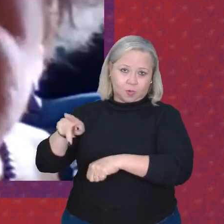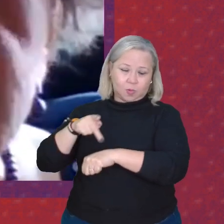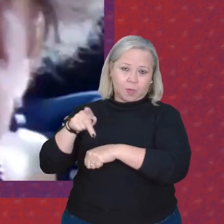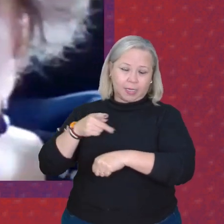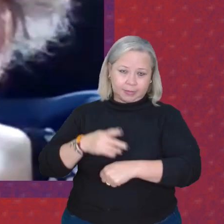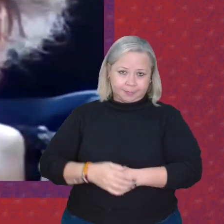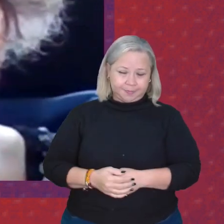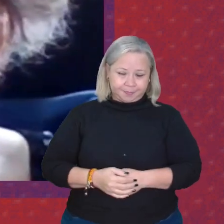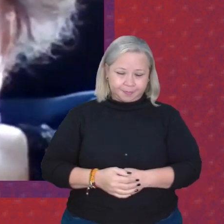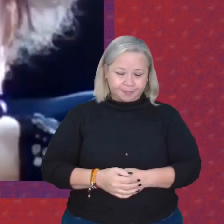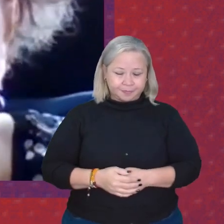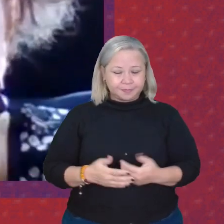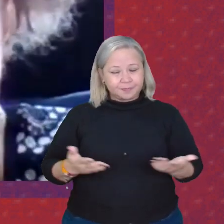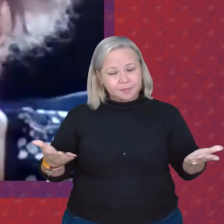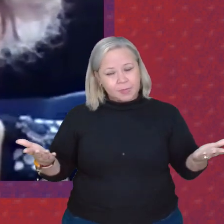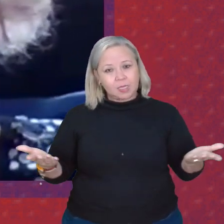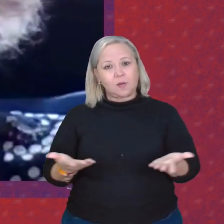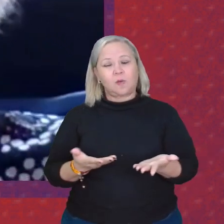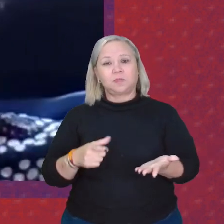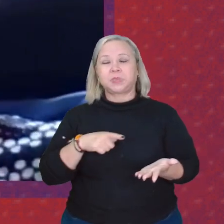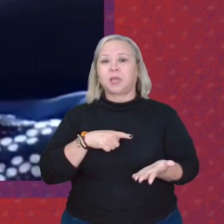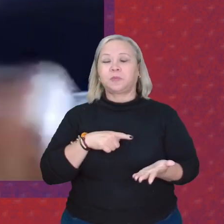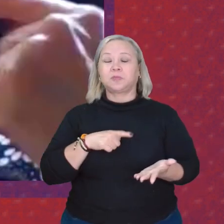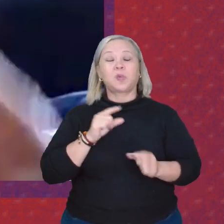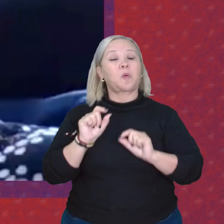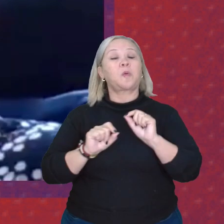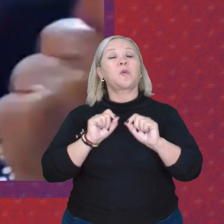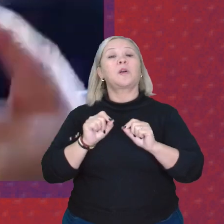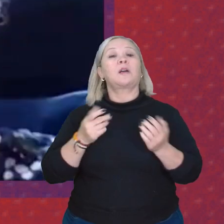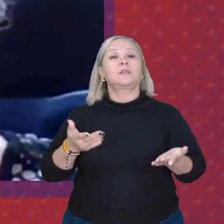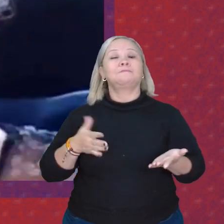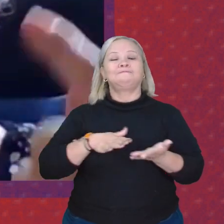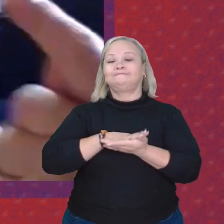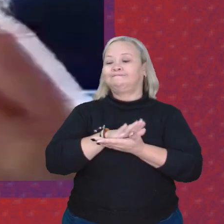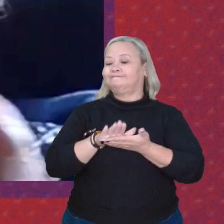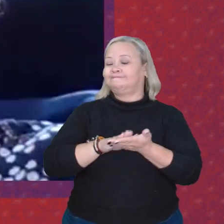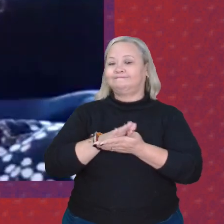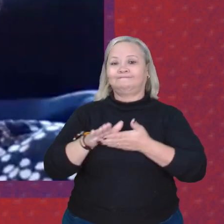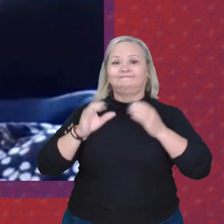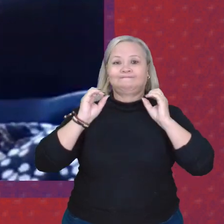E hoje o que temos? Nada. No orçamento de